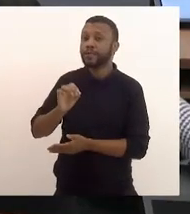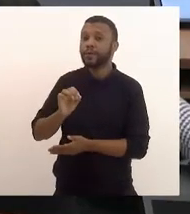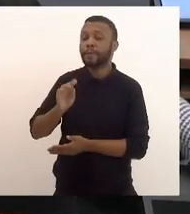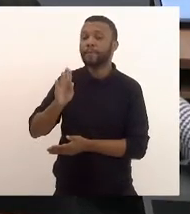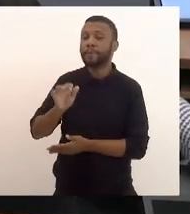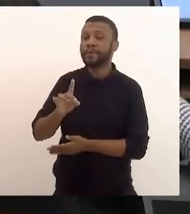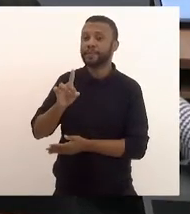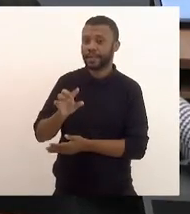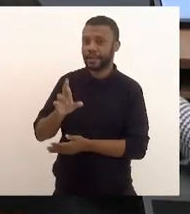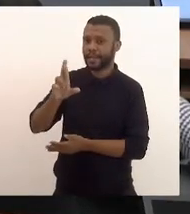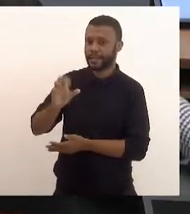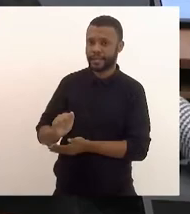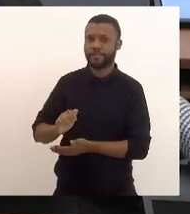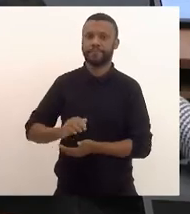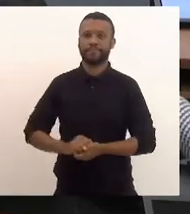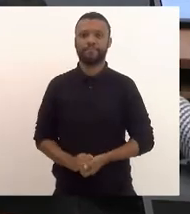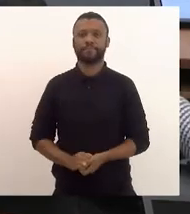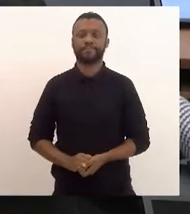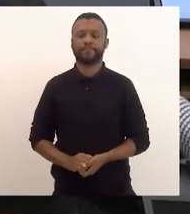E aí